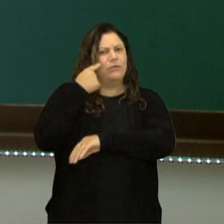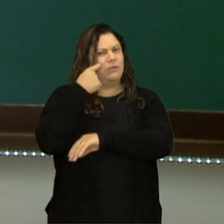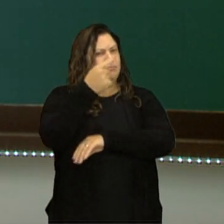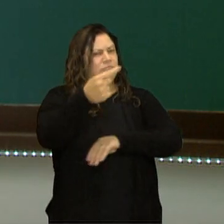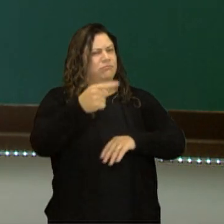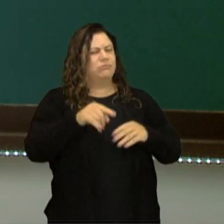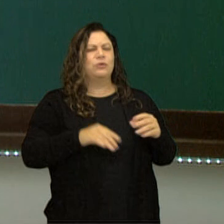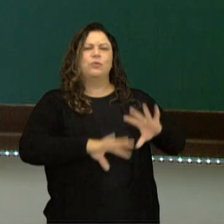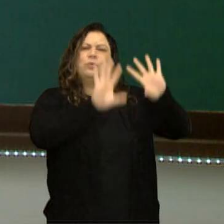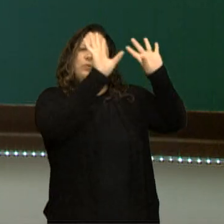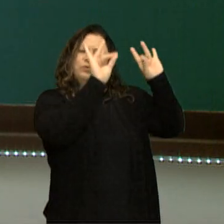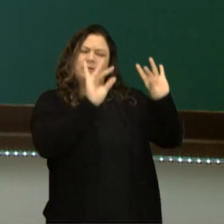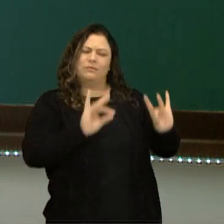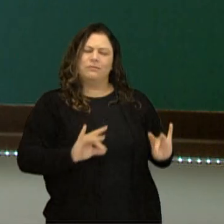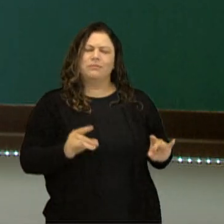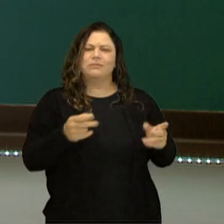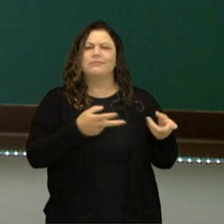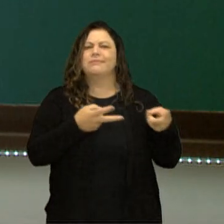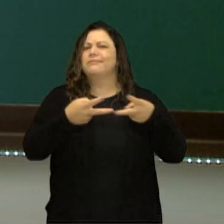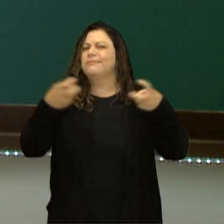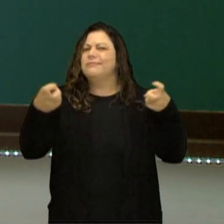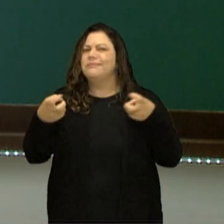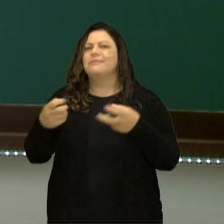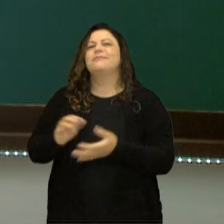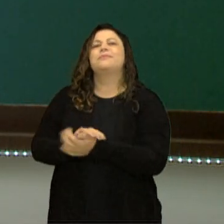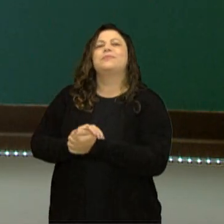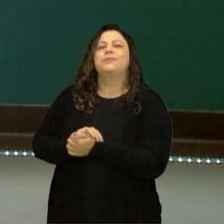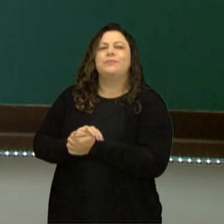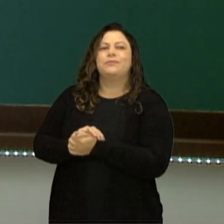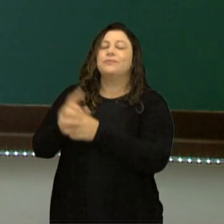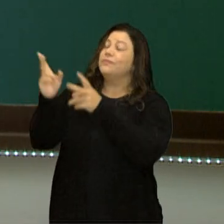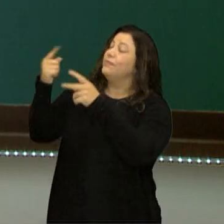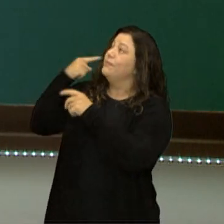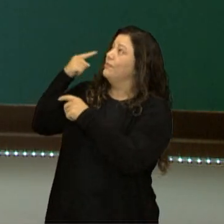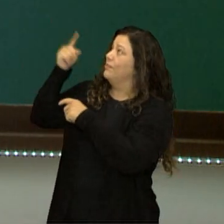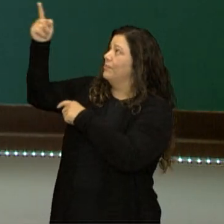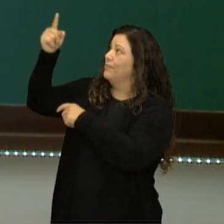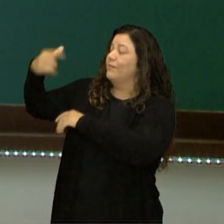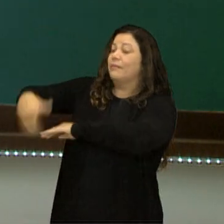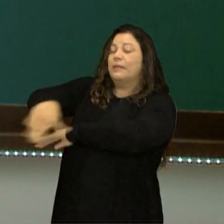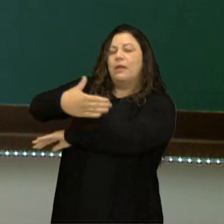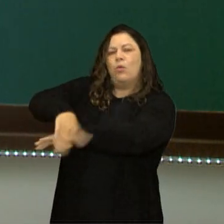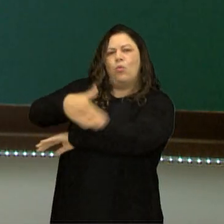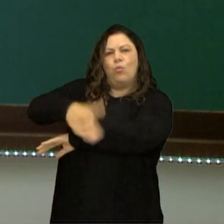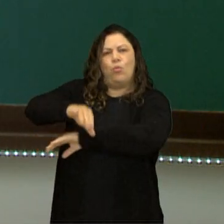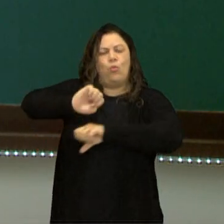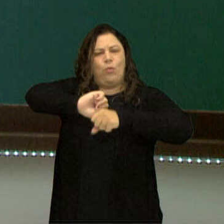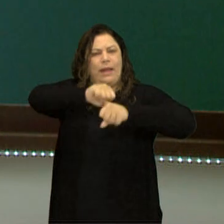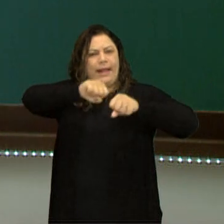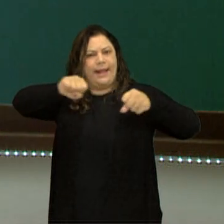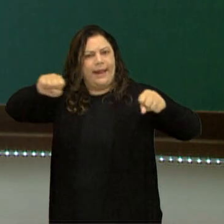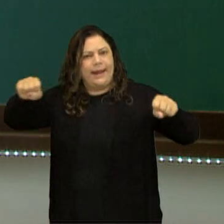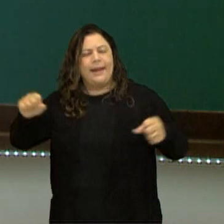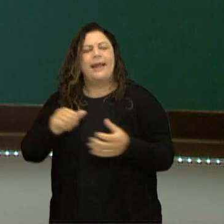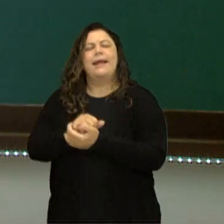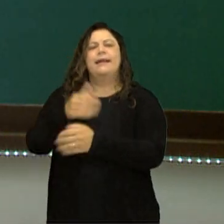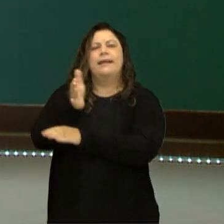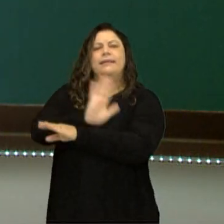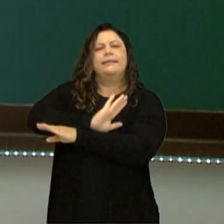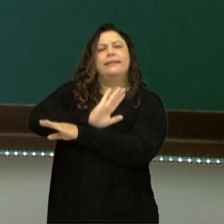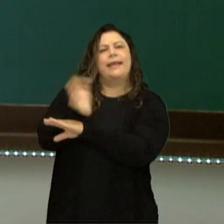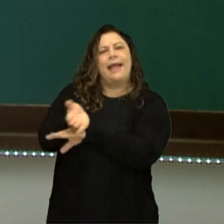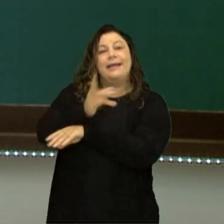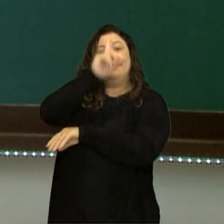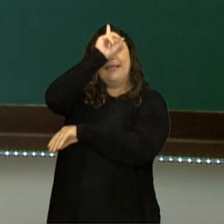vamos olhar essa imagem aqui. Então, aqui a gente tem a imagem de uma rua larga, o táxizinho amarelo, que